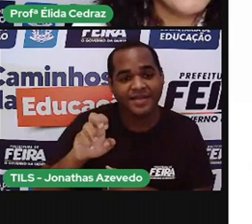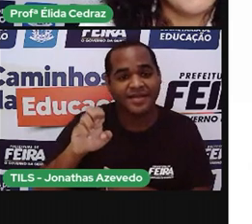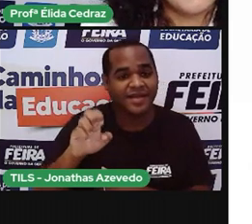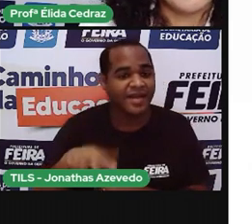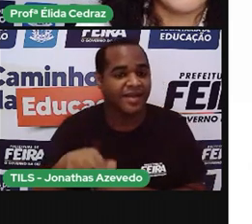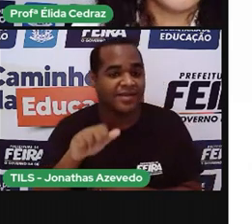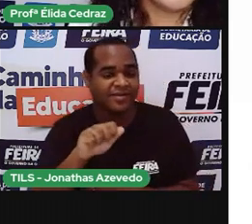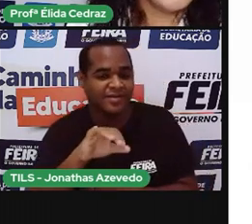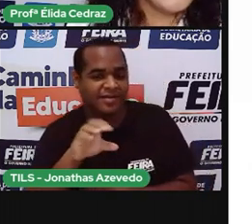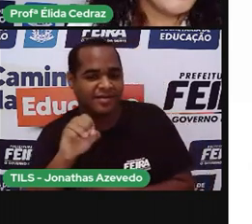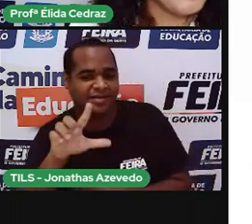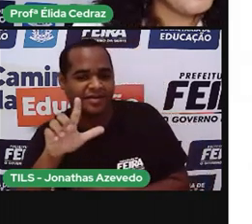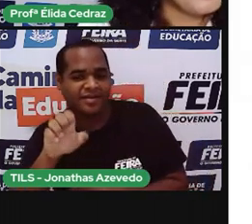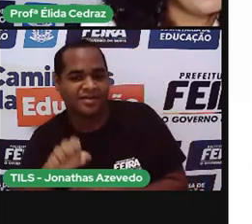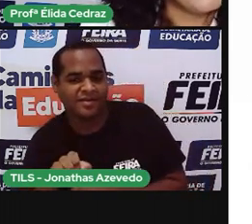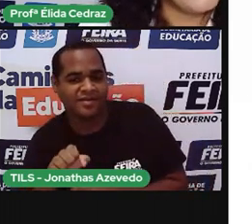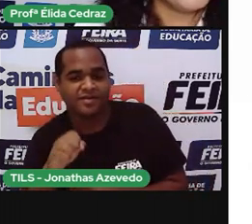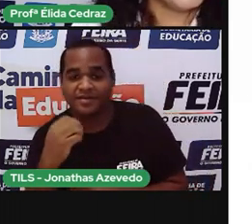André, ai